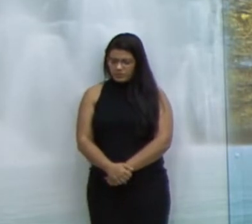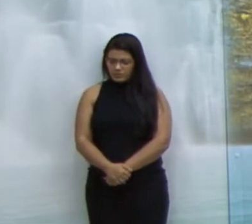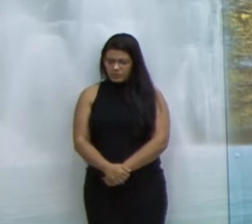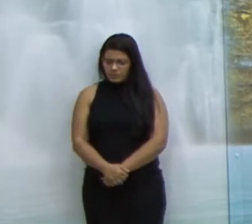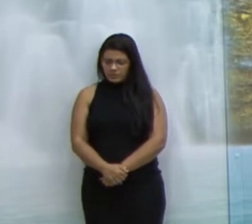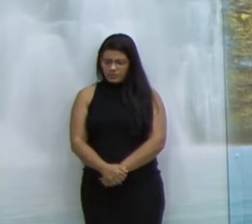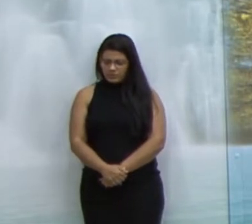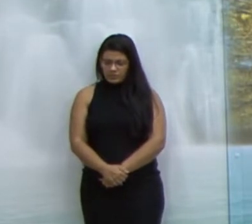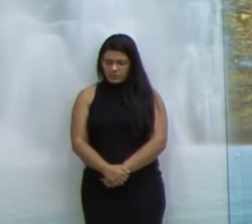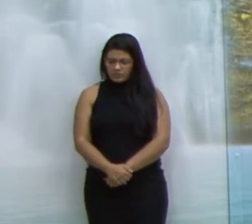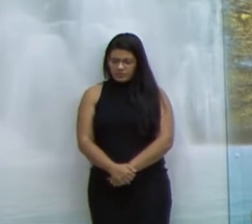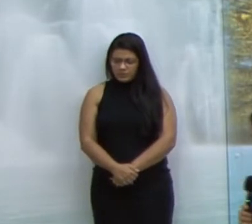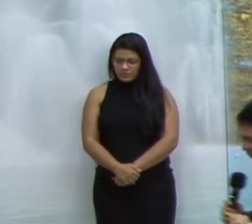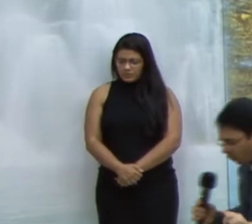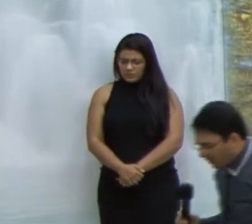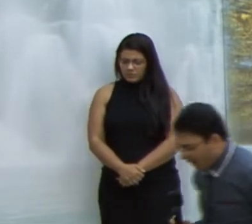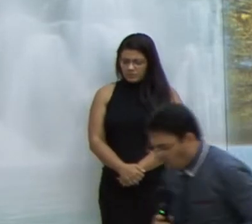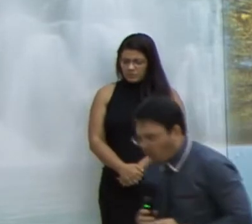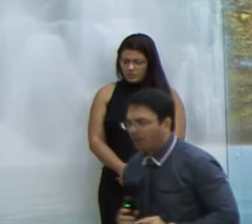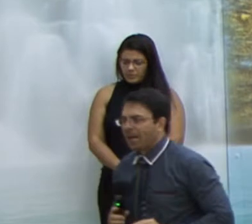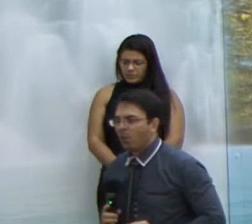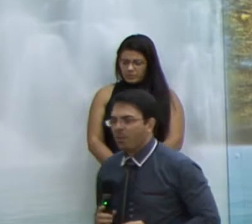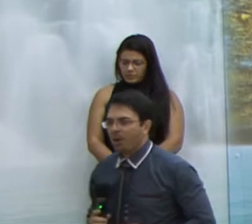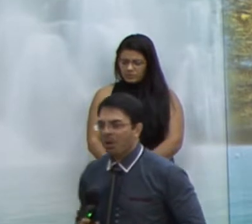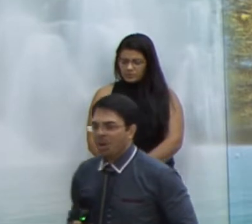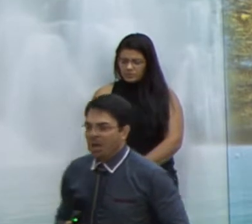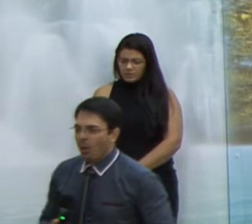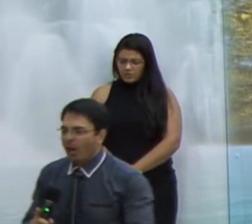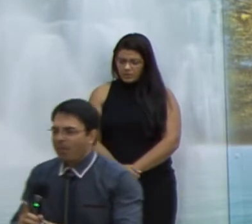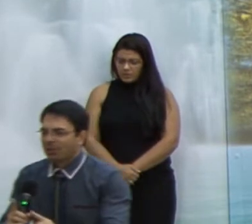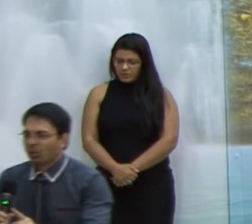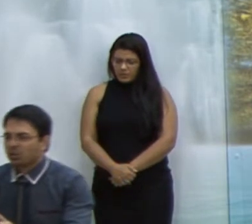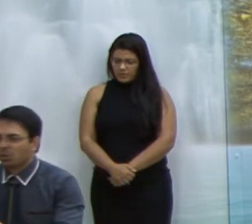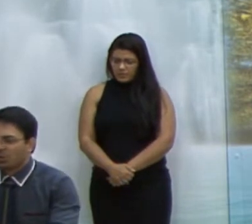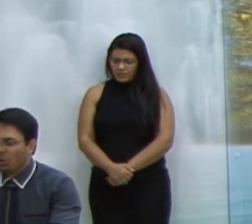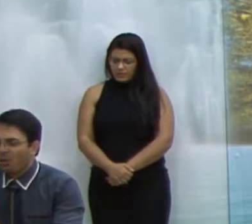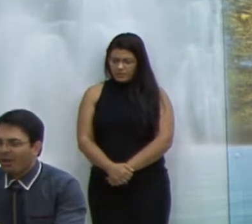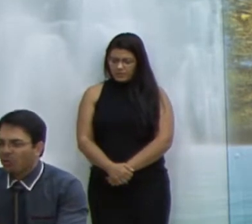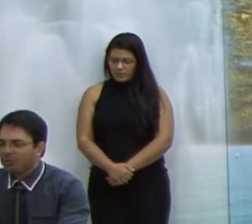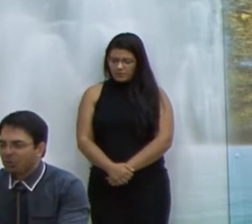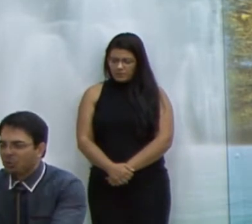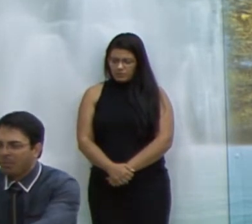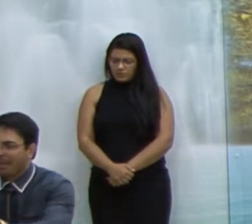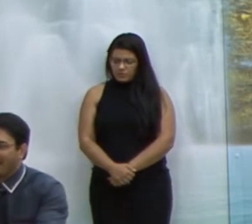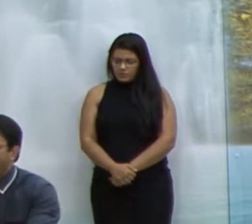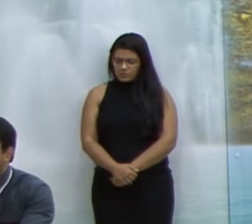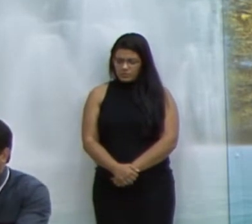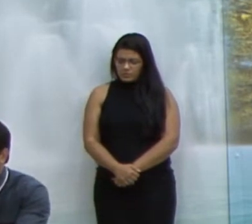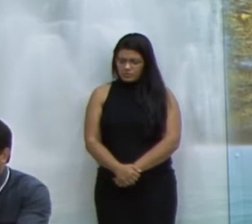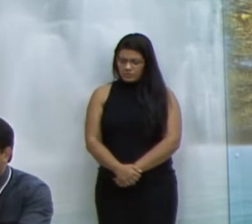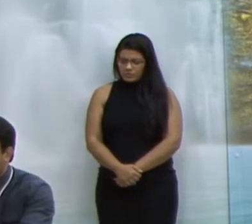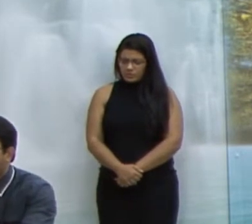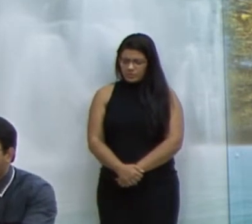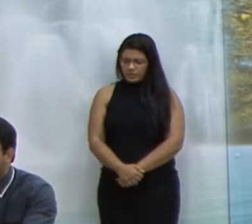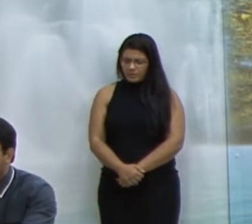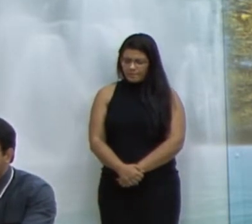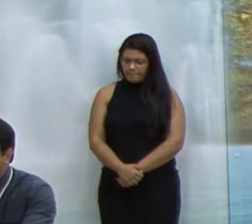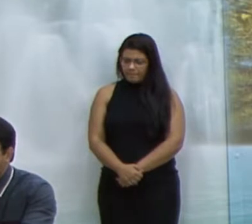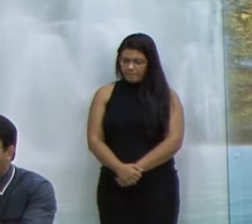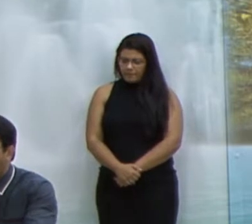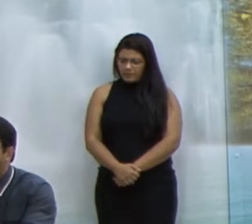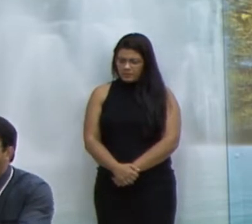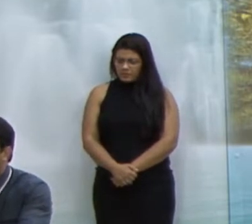Eu vou abrir algo aqui, e o pastor Luiz vai concordar comigo. Eu creio, pastor Luiz, que o senhor nunca viu tanto milagre na sua